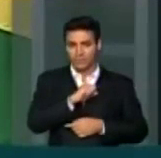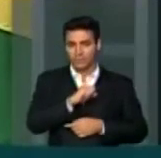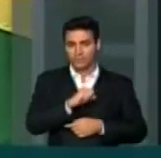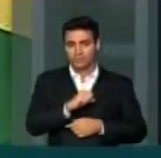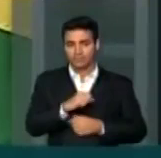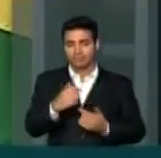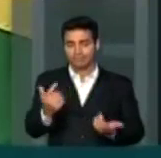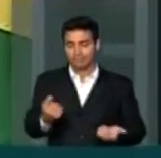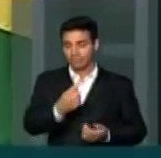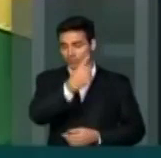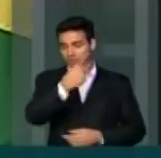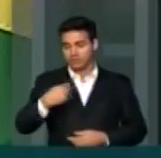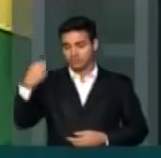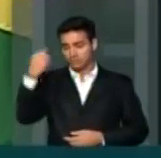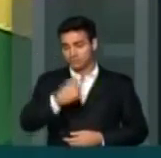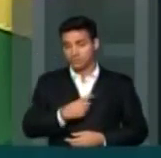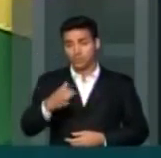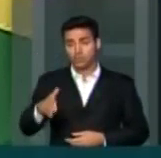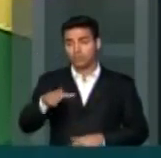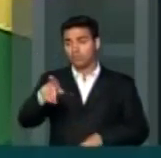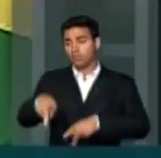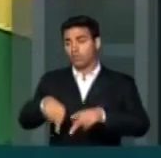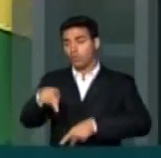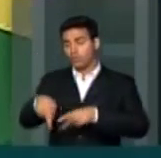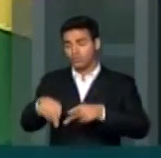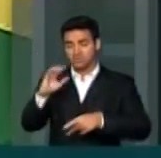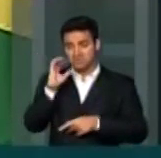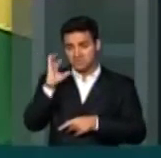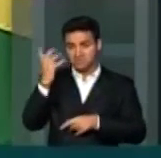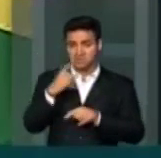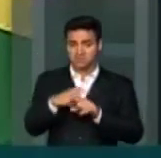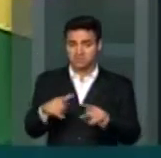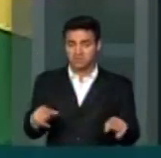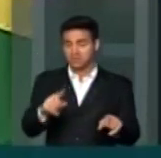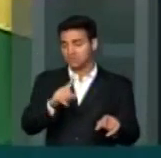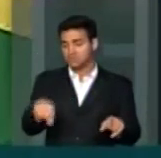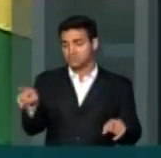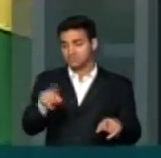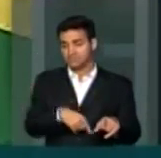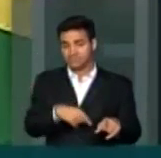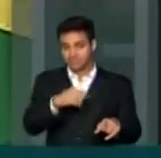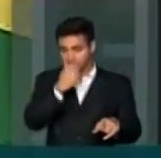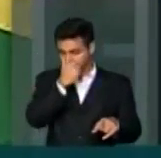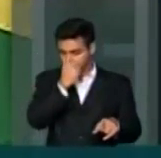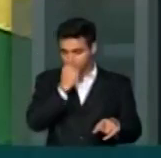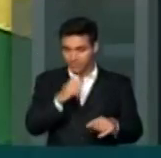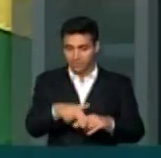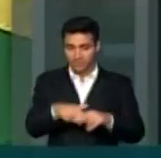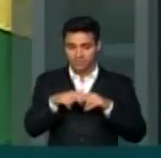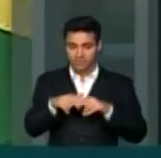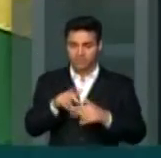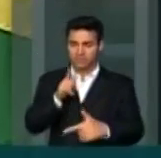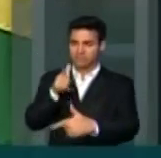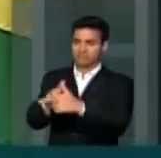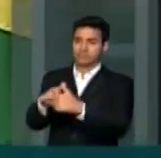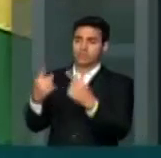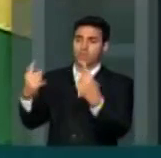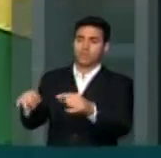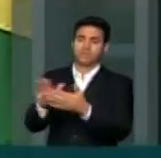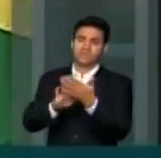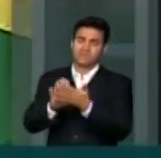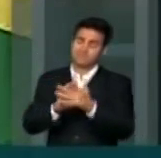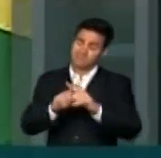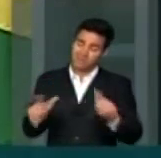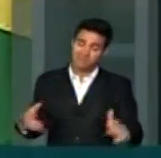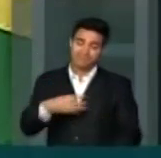e anulam a decisão do eleitor pasteurizado numa embalagem que ele não escolheu. Portanto, não contesto, mas lamento,